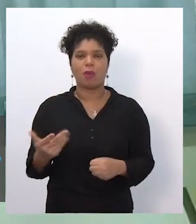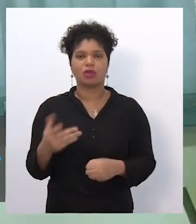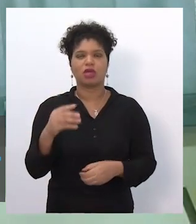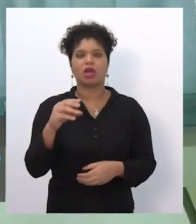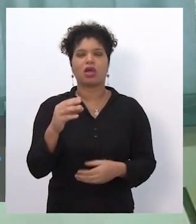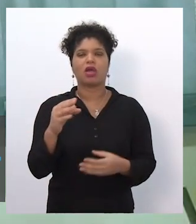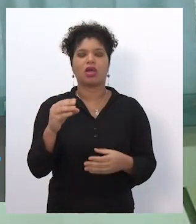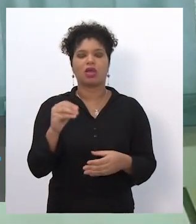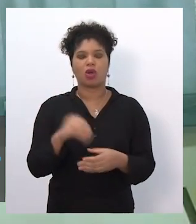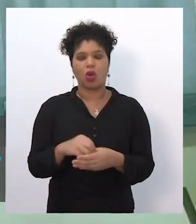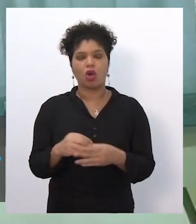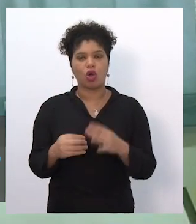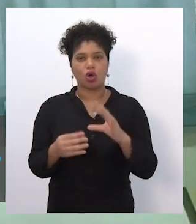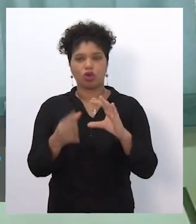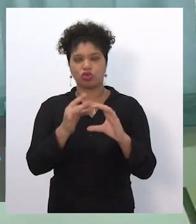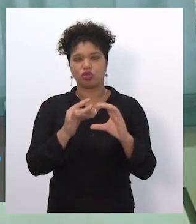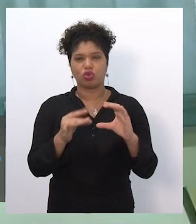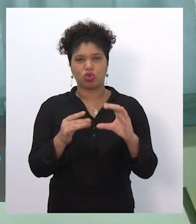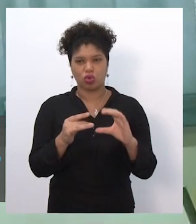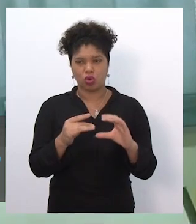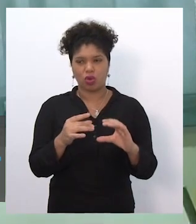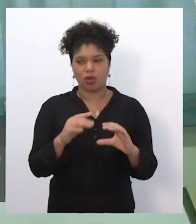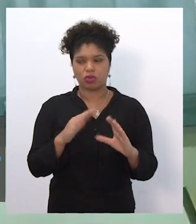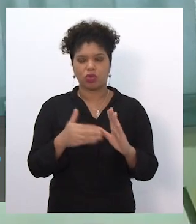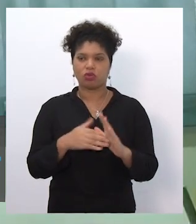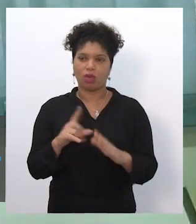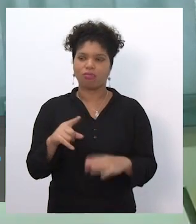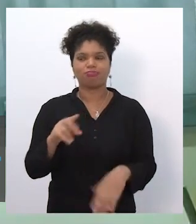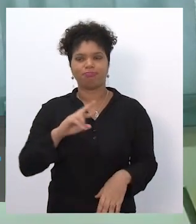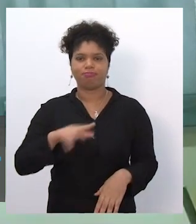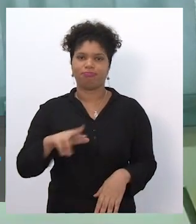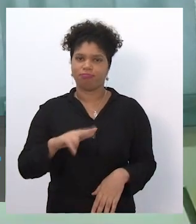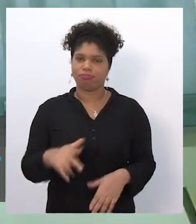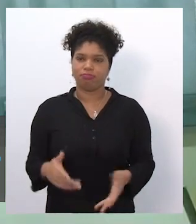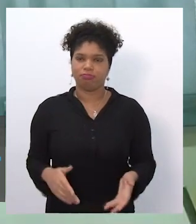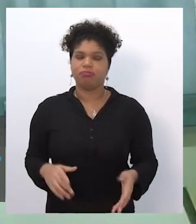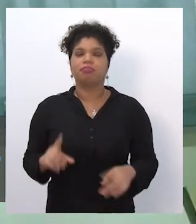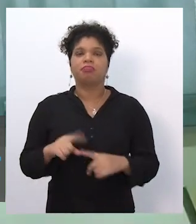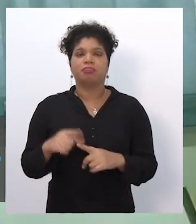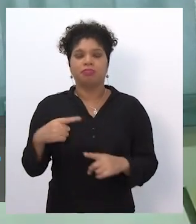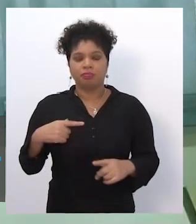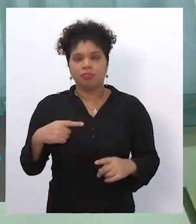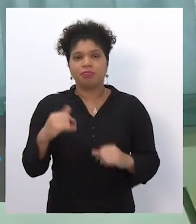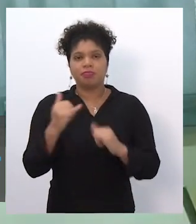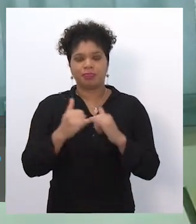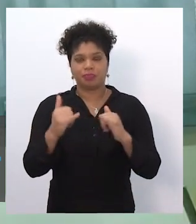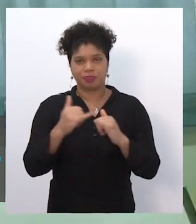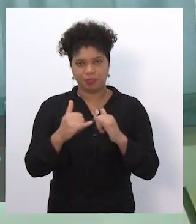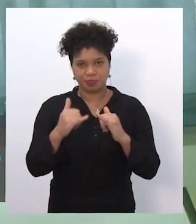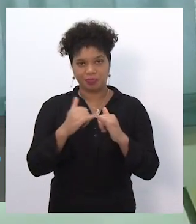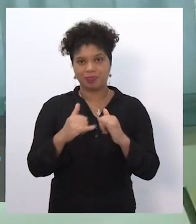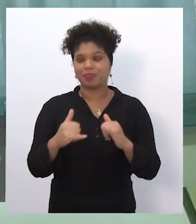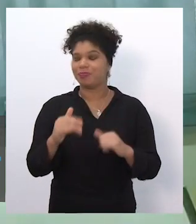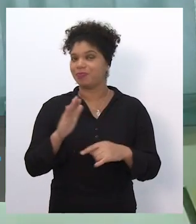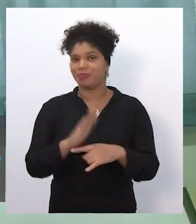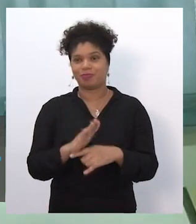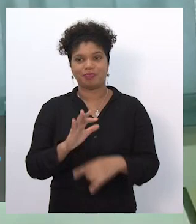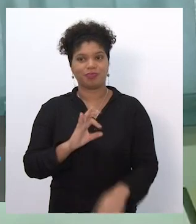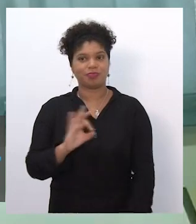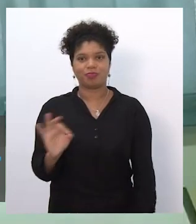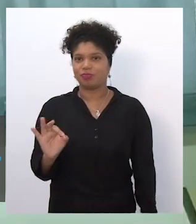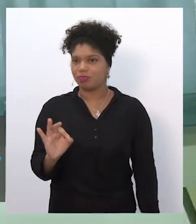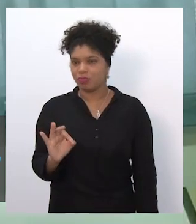núcleo cheio ou núcleo lógico, tá? Então, mas mesmo assim, a divisão de trabalho ajuda muito. E